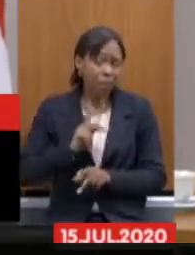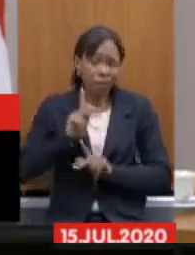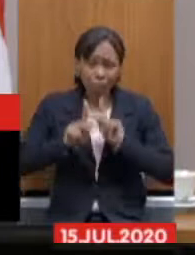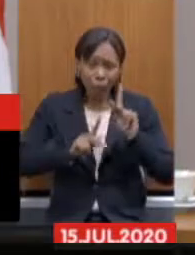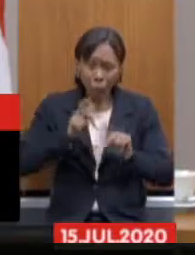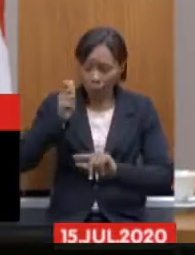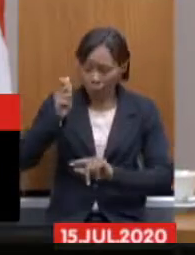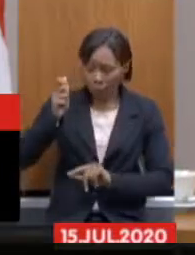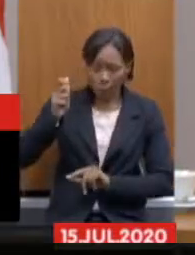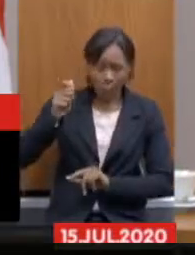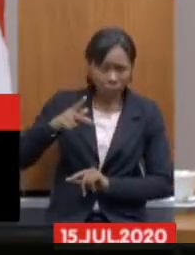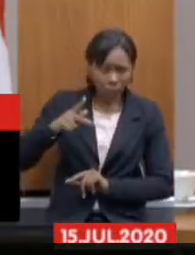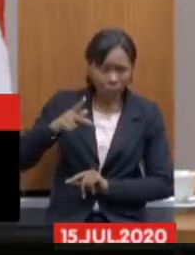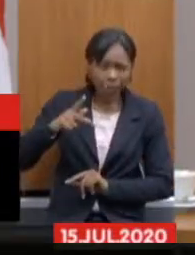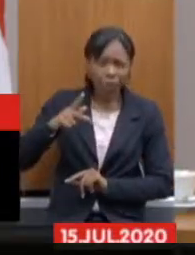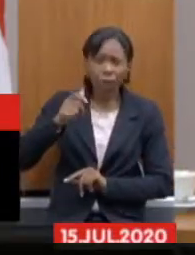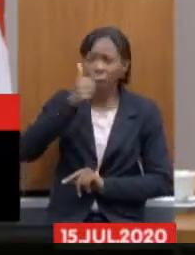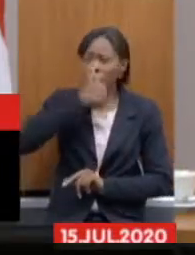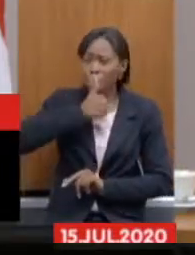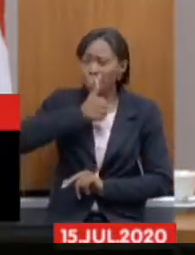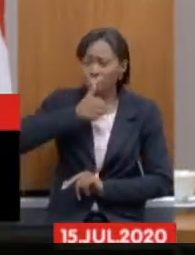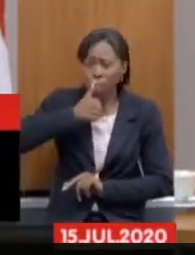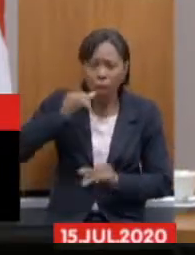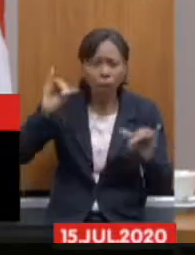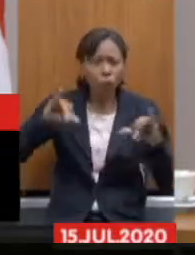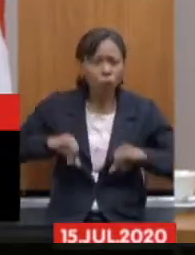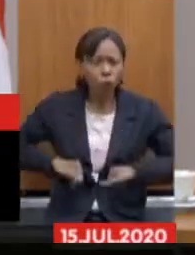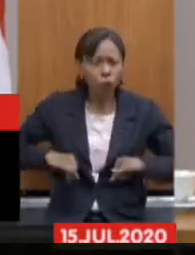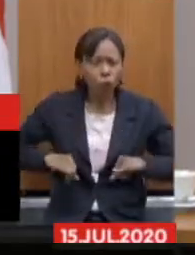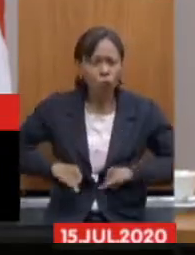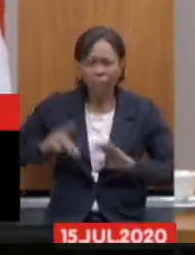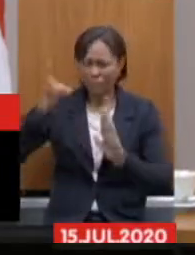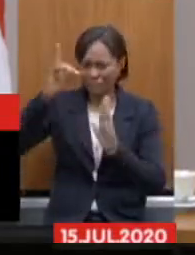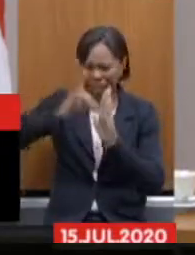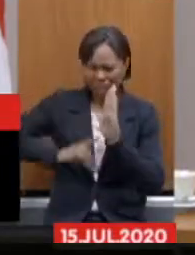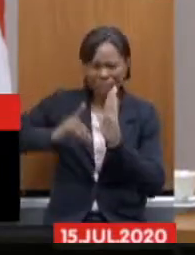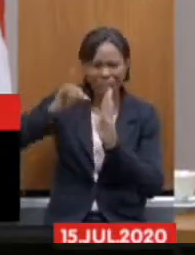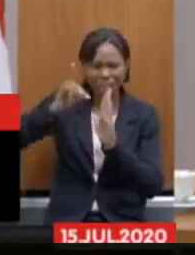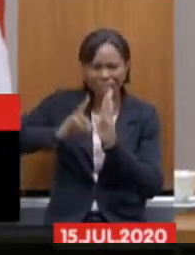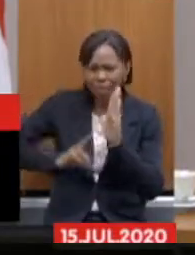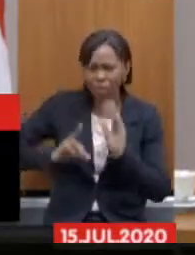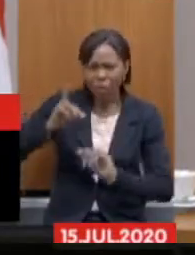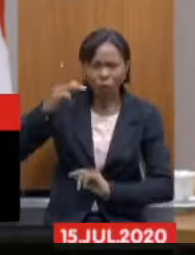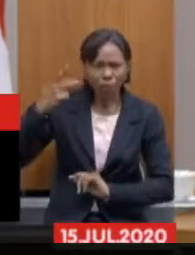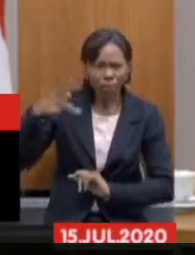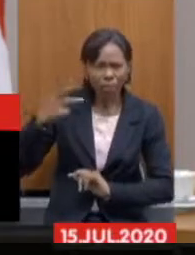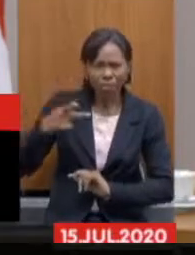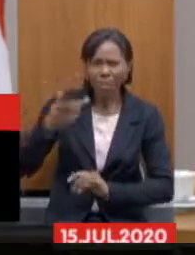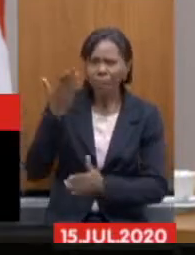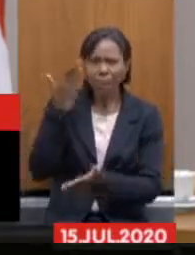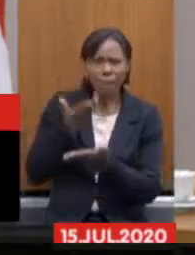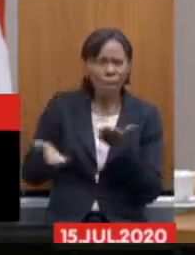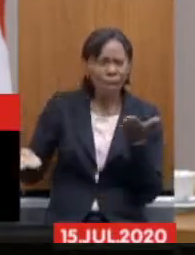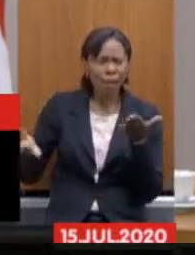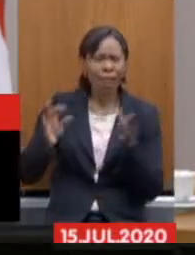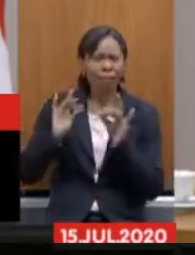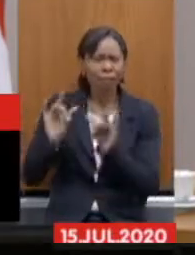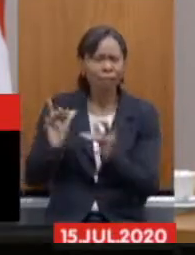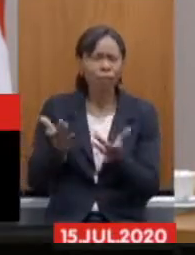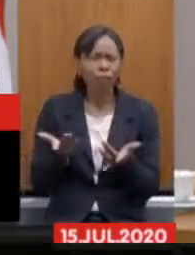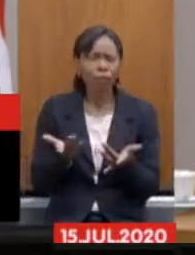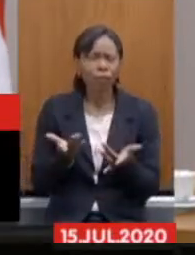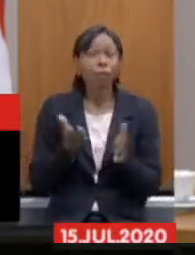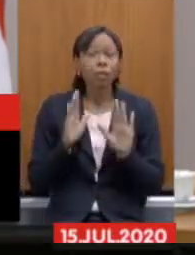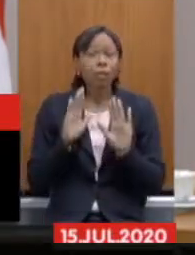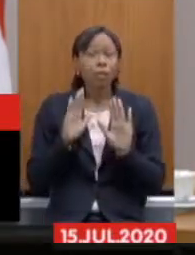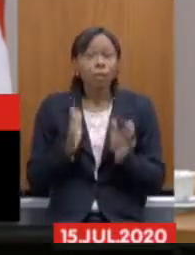sacrificados tendo os seus direitos usualmente agitados já não basta você contribuir